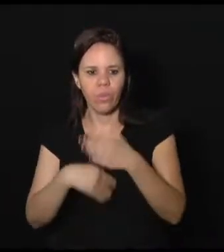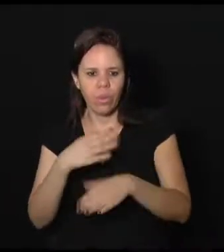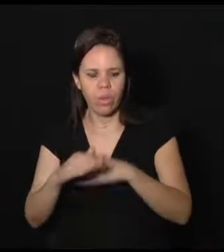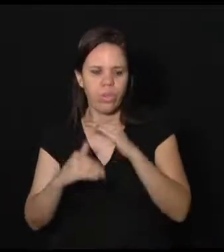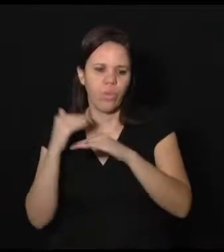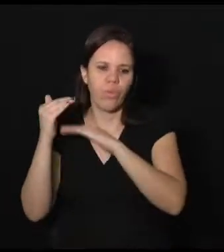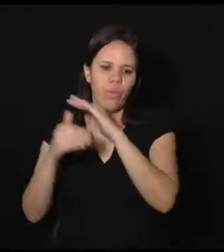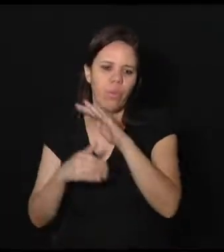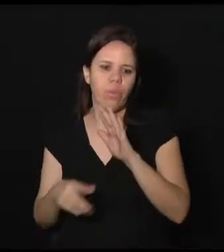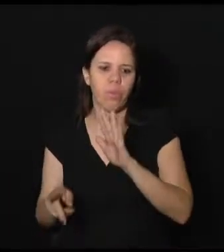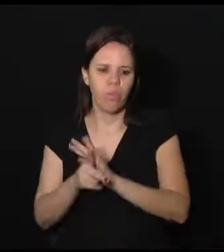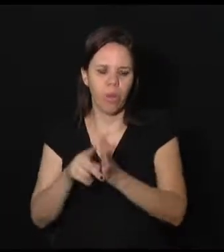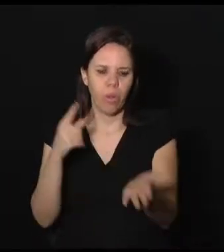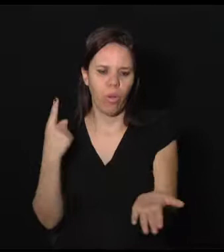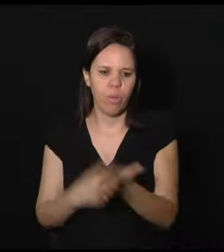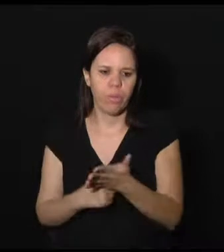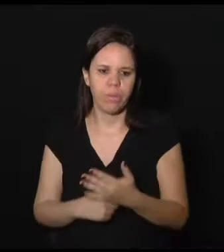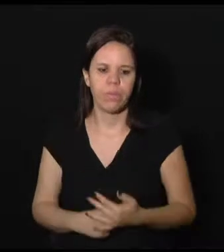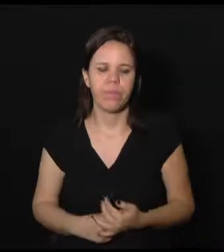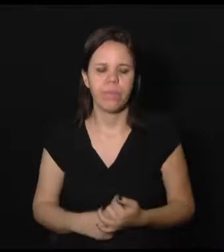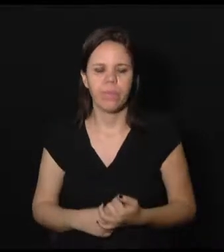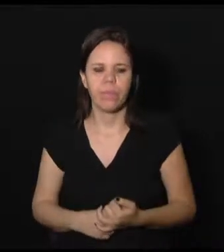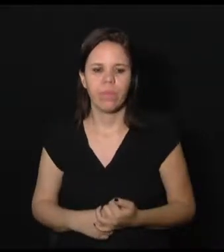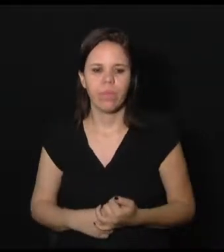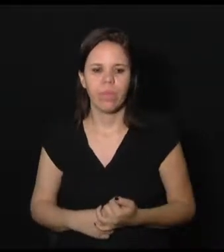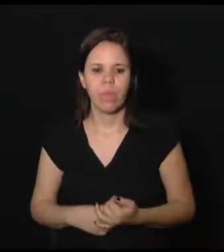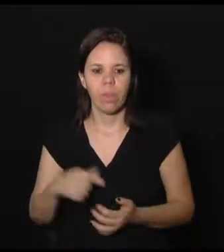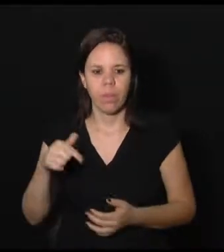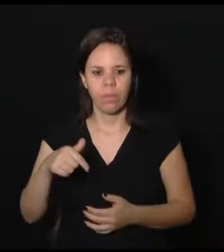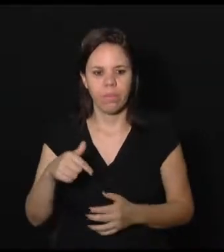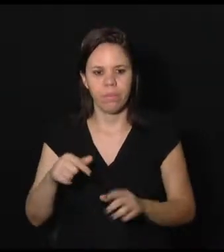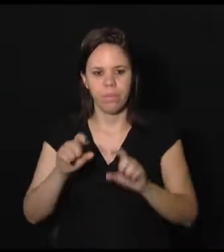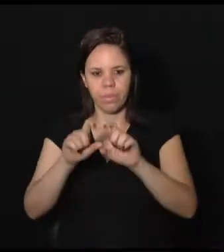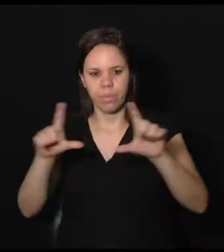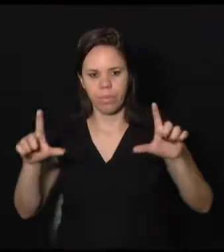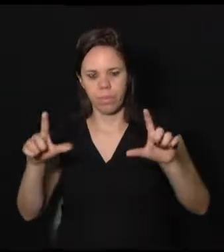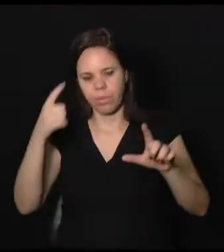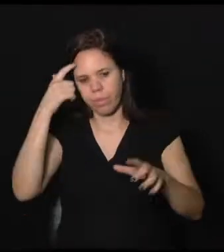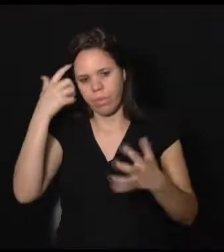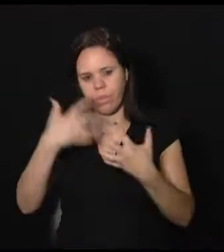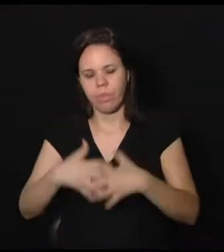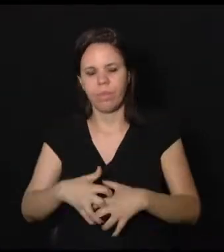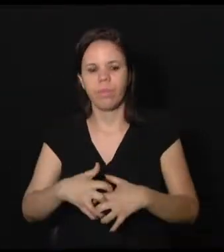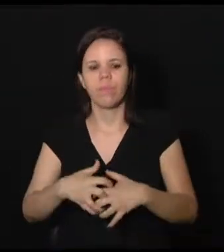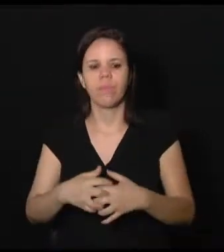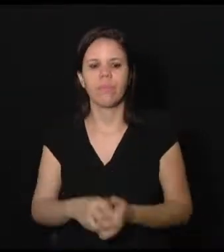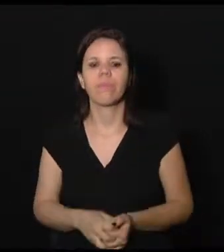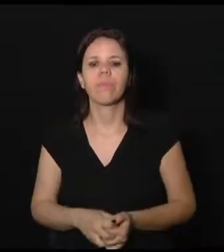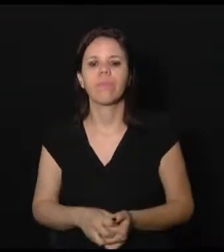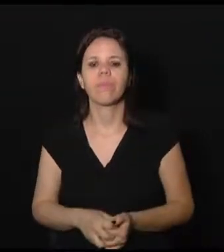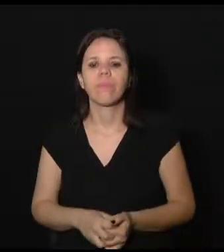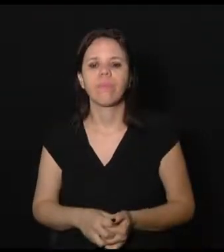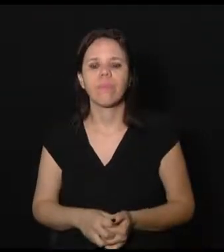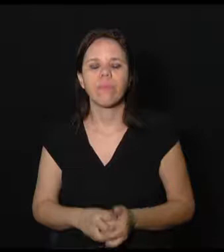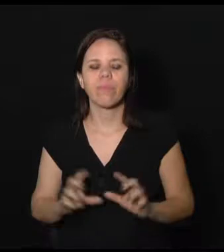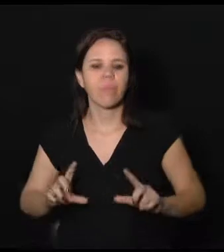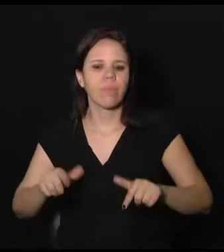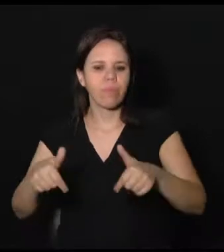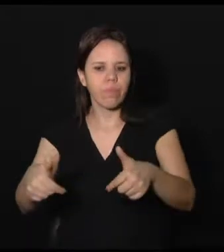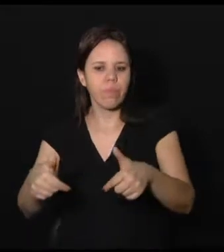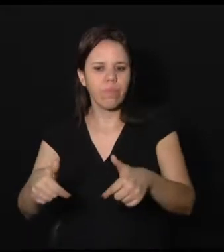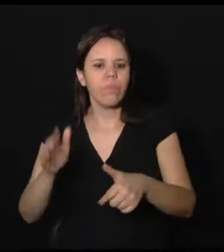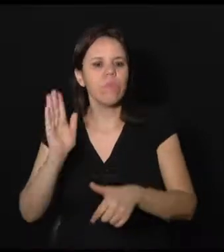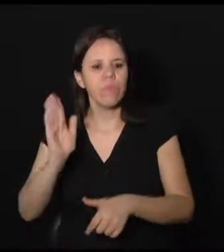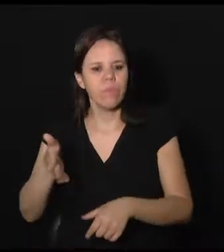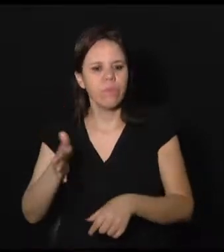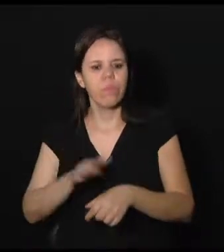desenvolvimento do próprio acordo, né? Então, ou seja, aqui nessa primeira parte é uma reflexão de modo que são ações que já